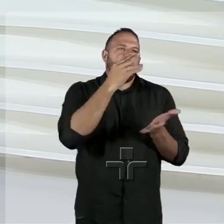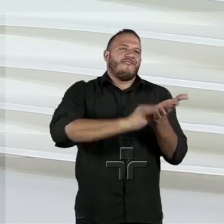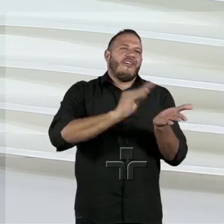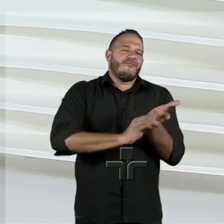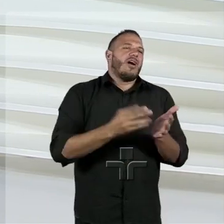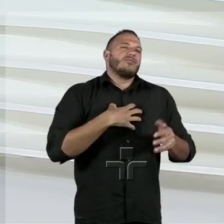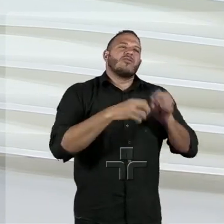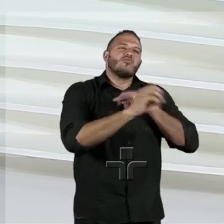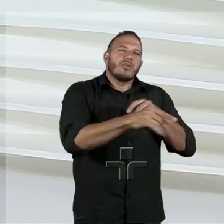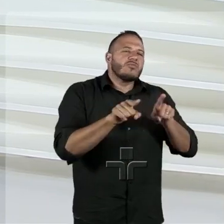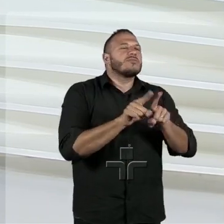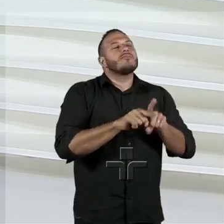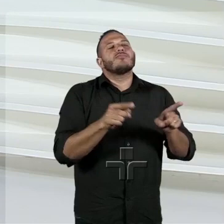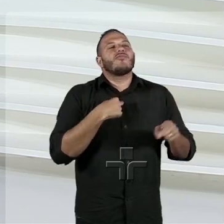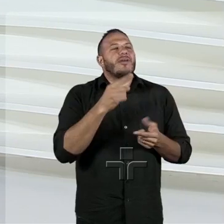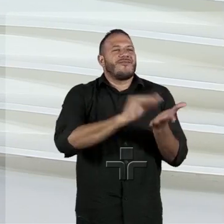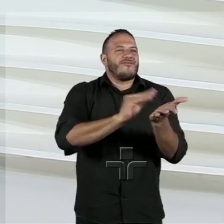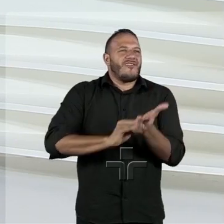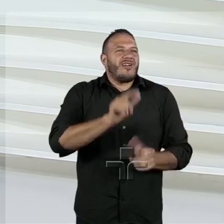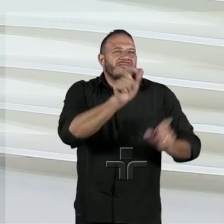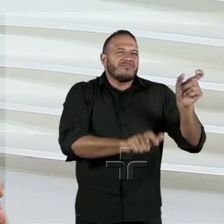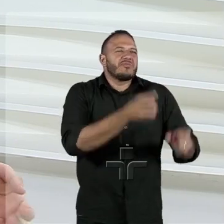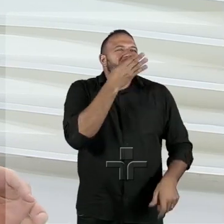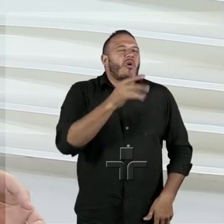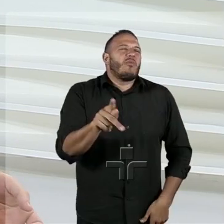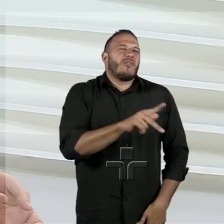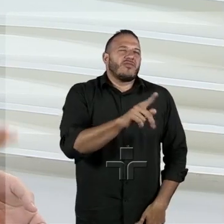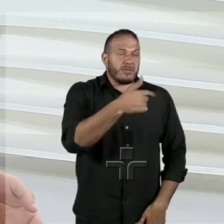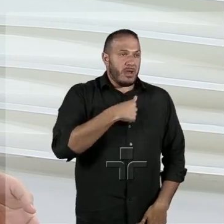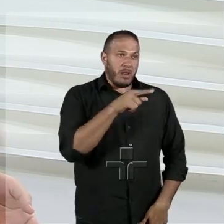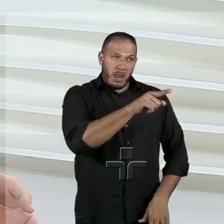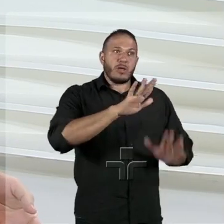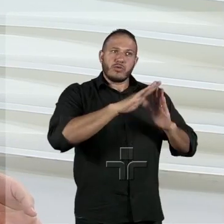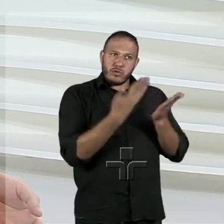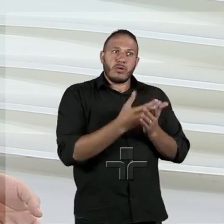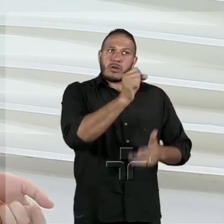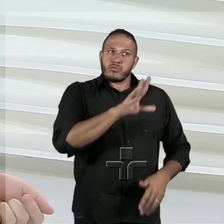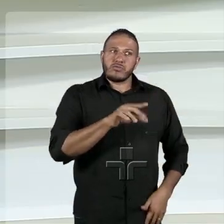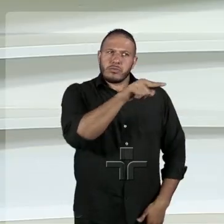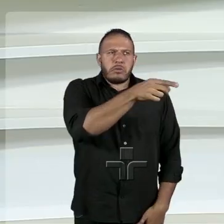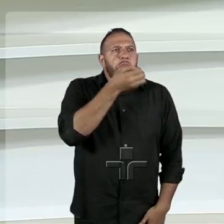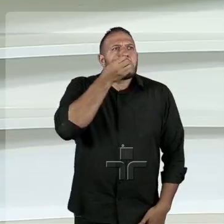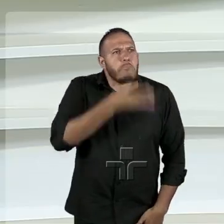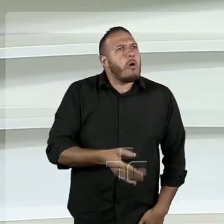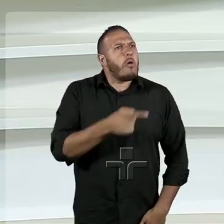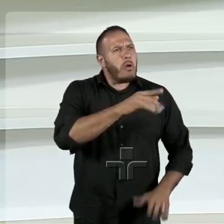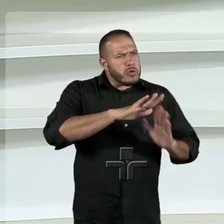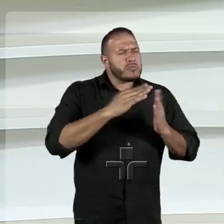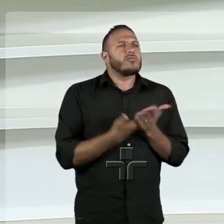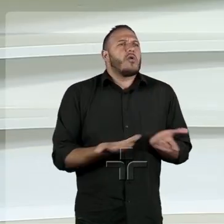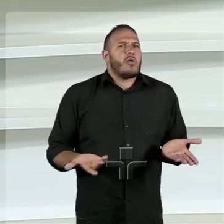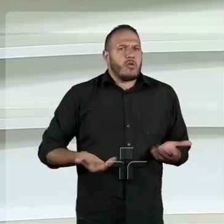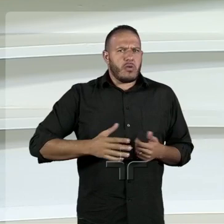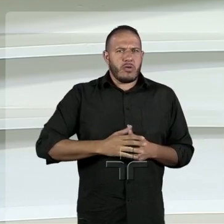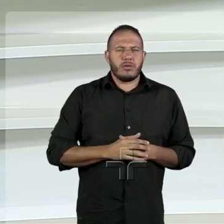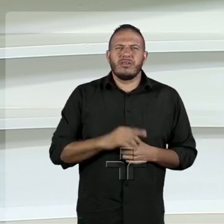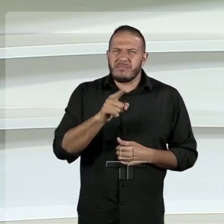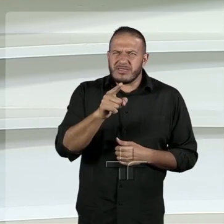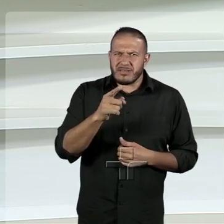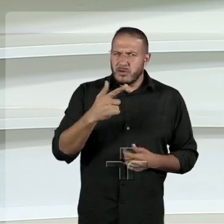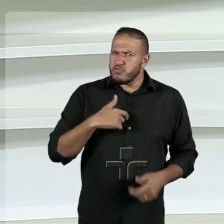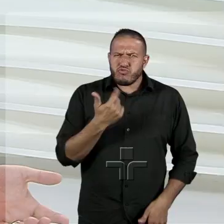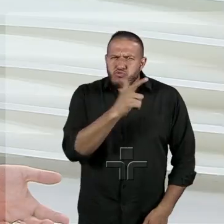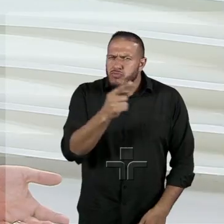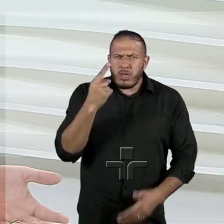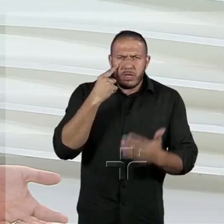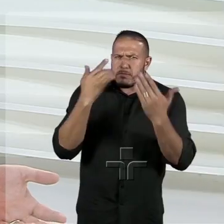educação, não foi a falta de um bom professor. Aliás, a Raul Brasil é uma boa escola. E psicólogos? Porque não há psicólogos, né, nas escolas estaduais.